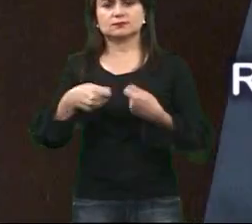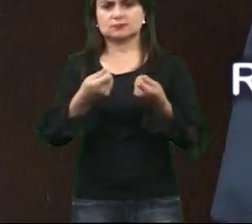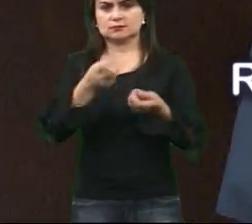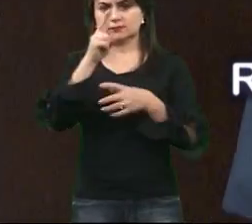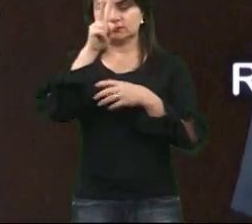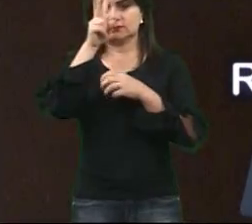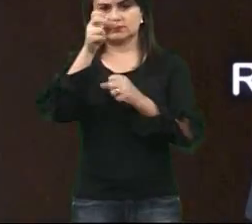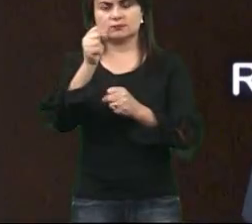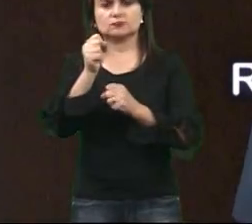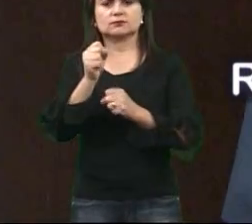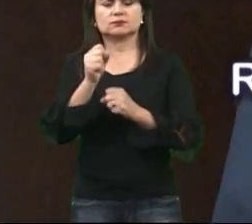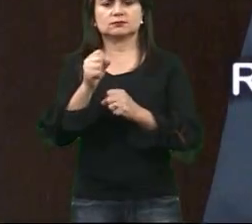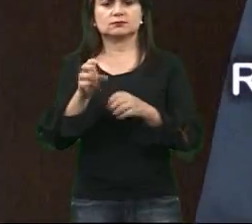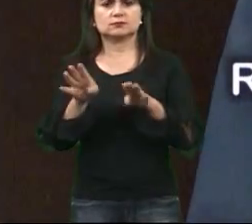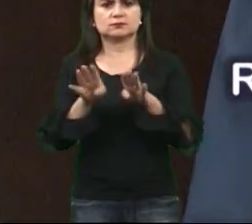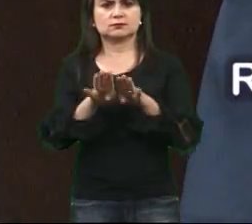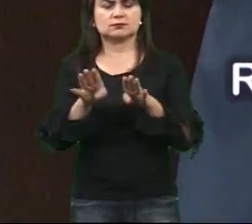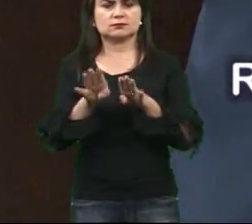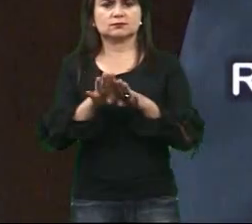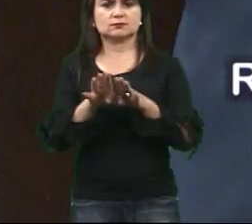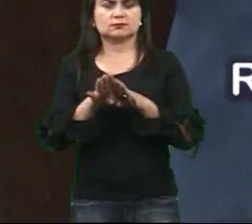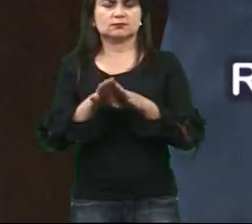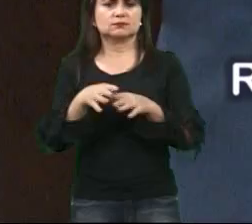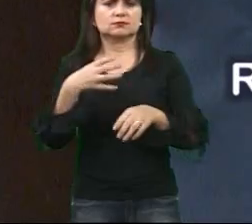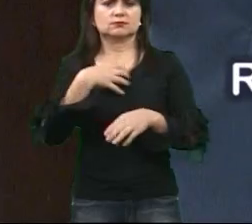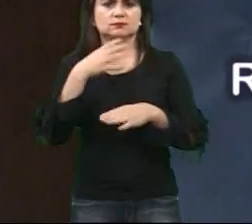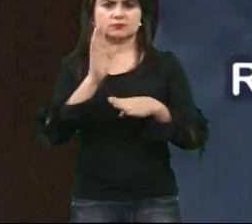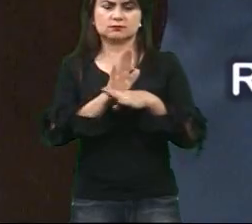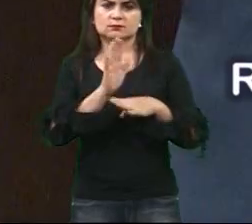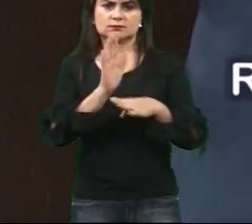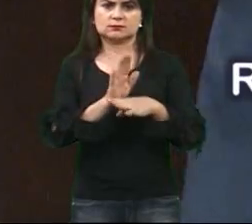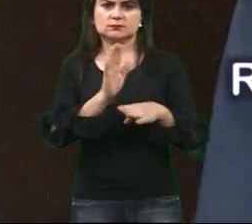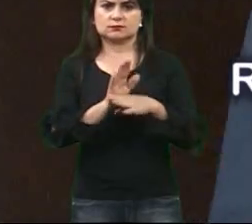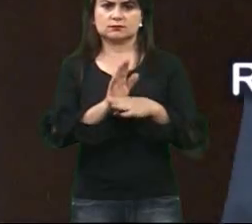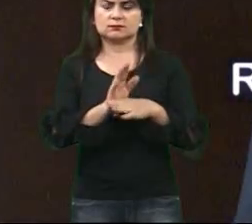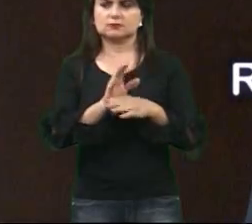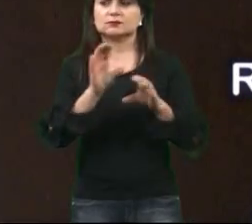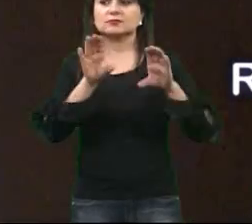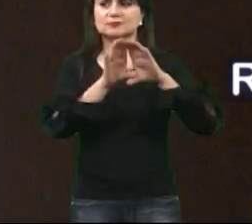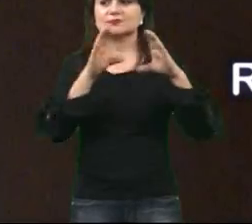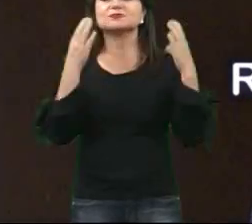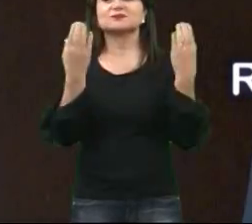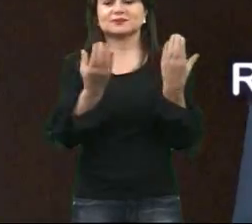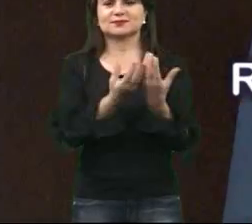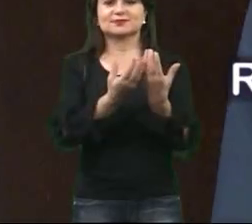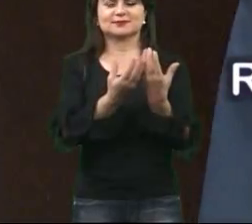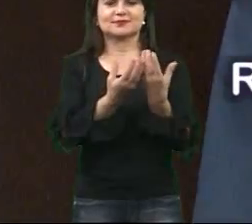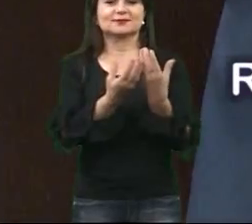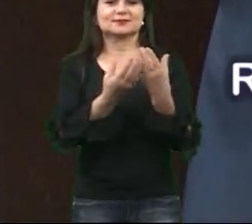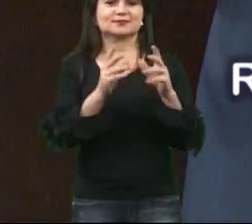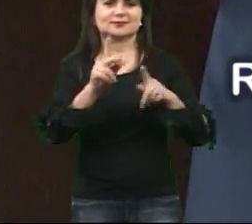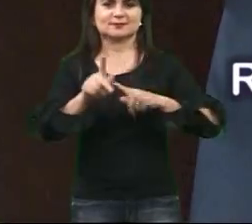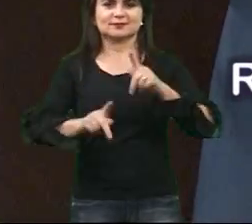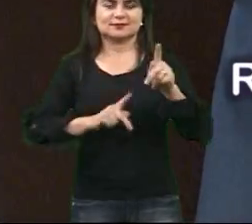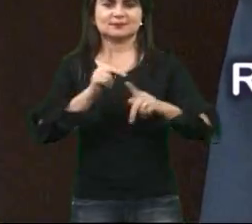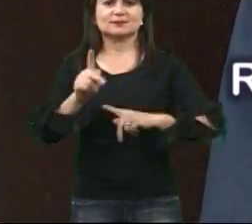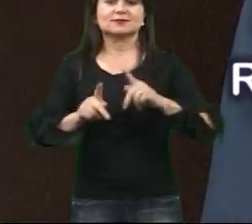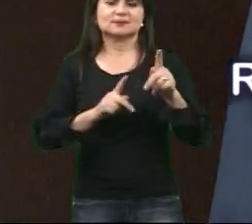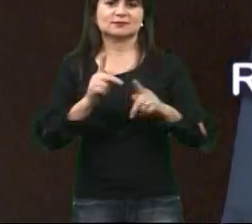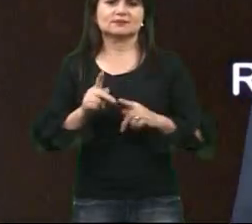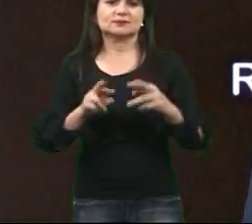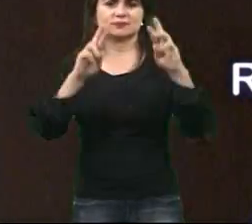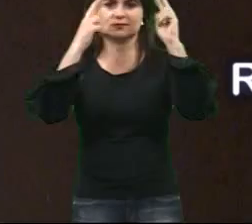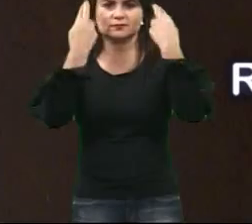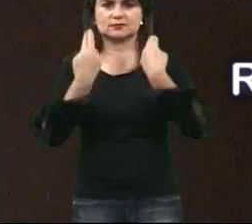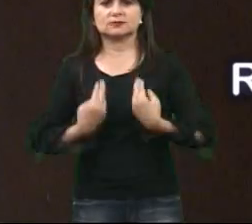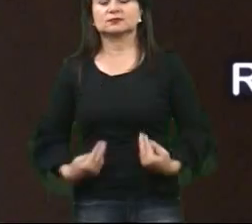satisfações dos interesses da comunidade uma hermenêutica profundamente calcada na garantia dos valores caros ao ser humano